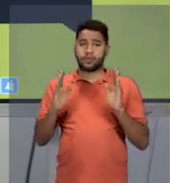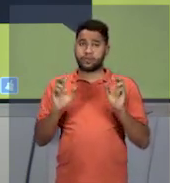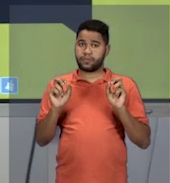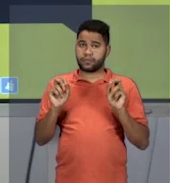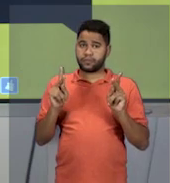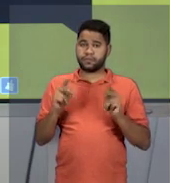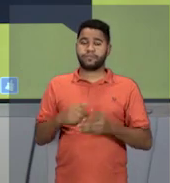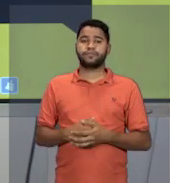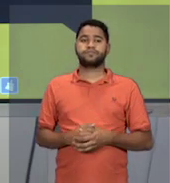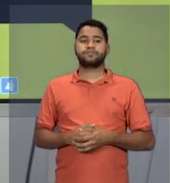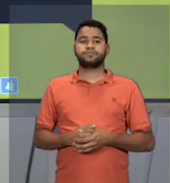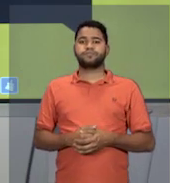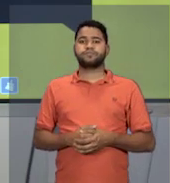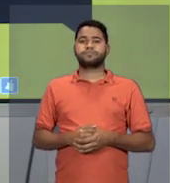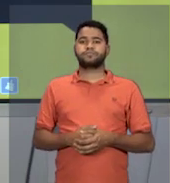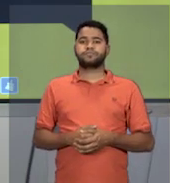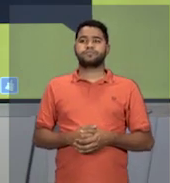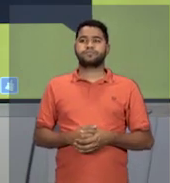Okay?